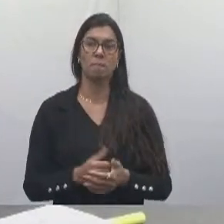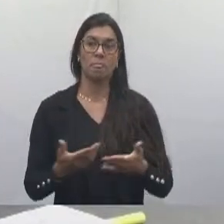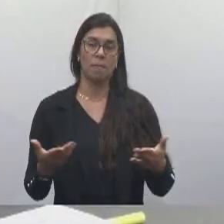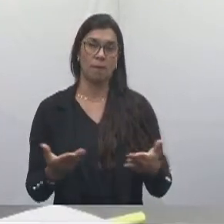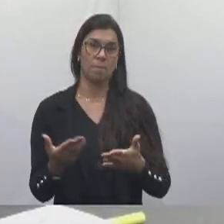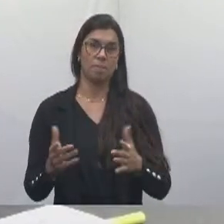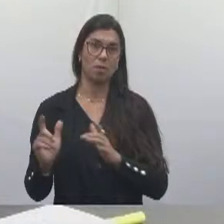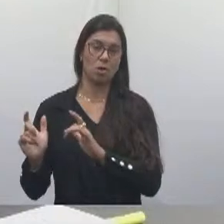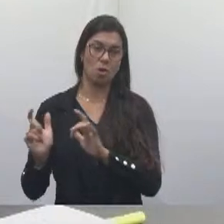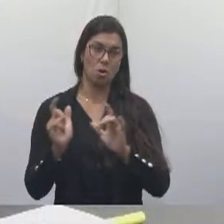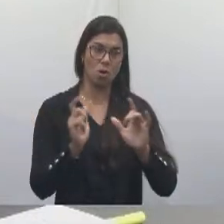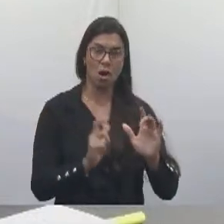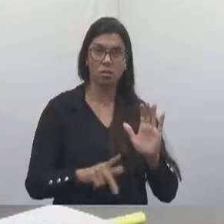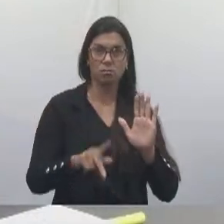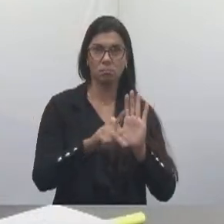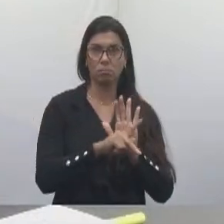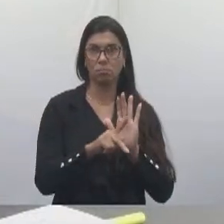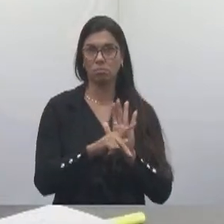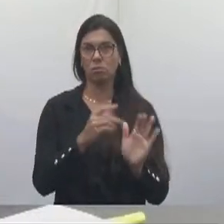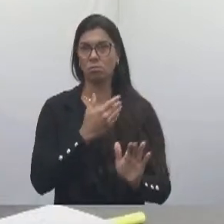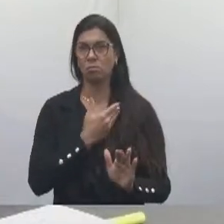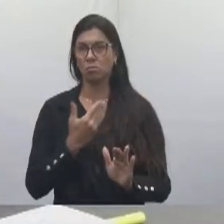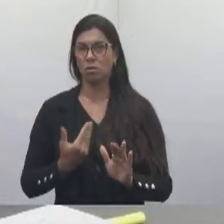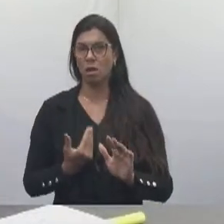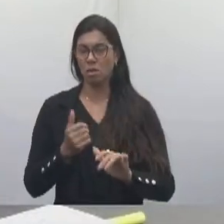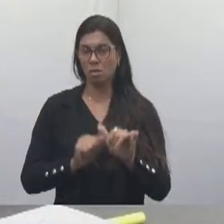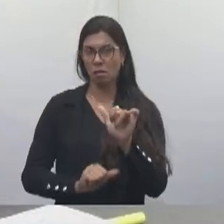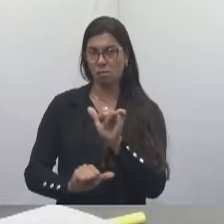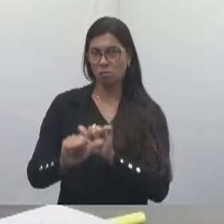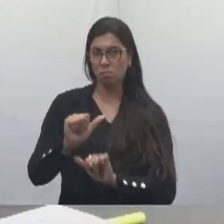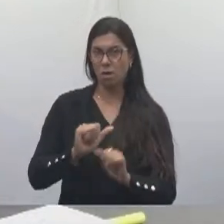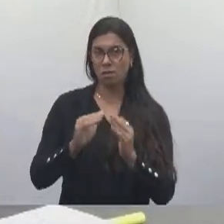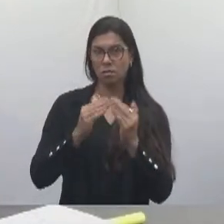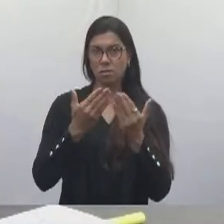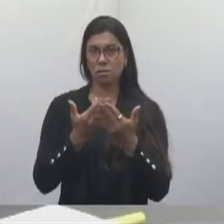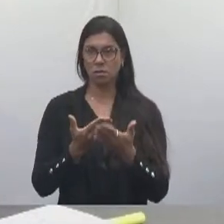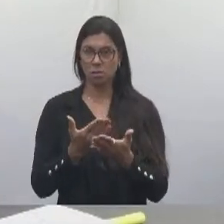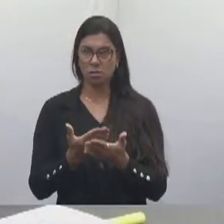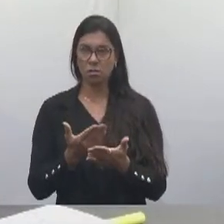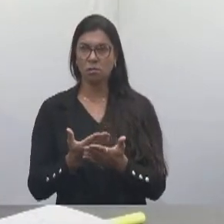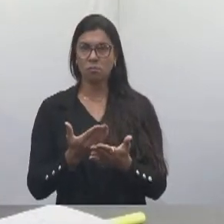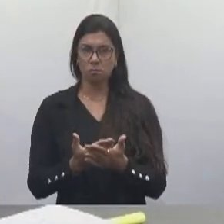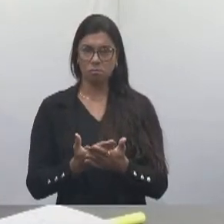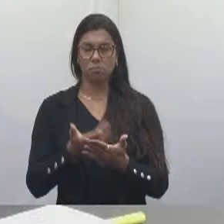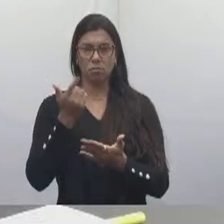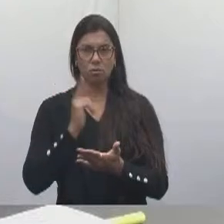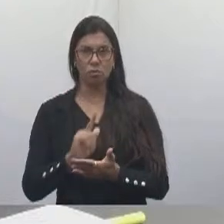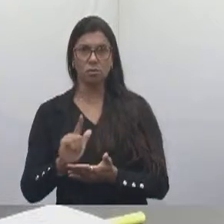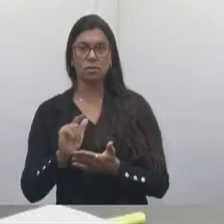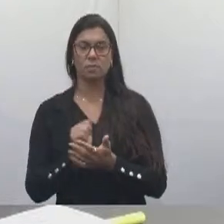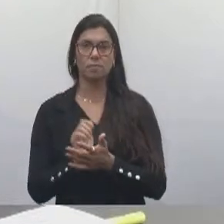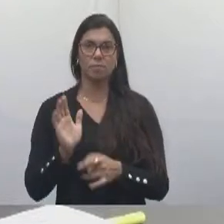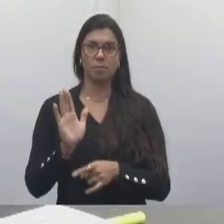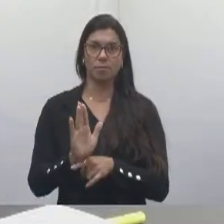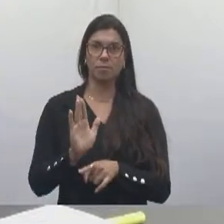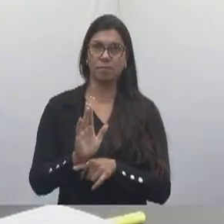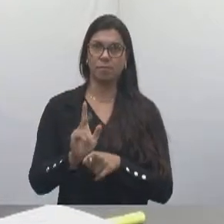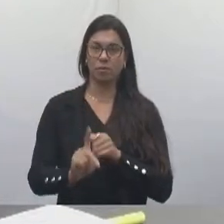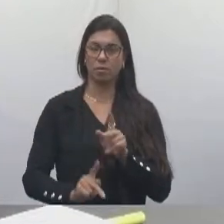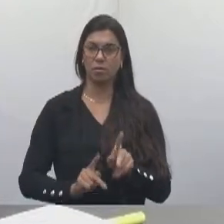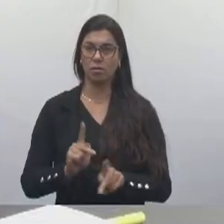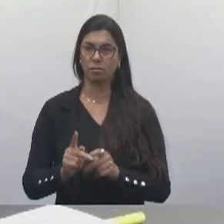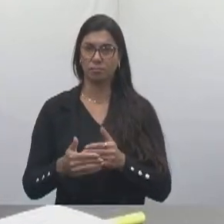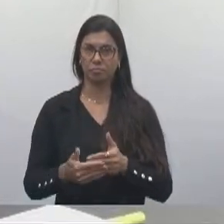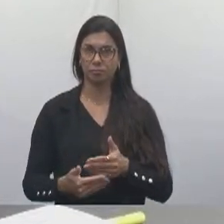foram transformados em ambientes educacionais para poder atender com mais qualidade a população de Jacareí. Lembrando que, a partir